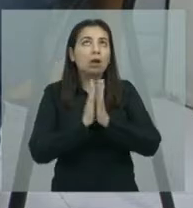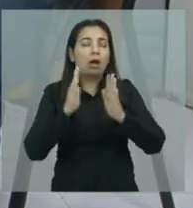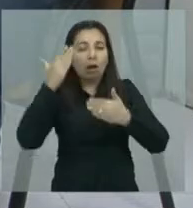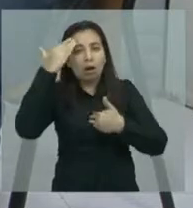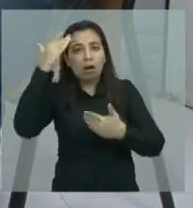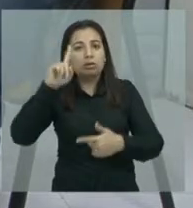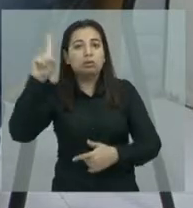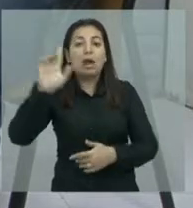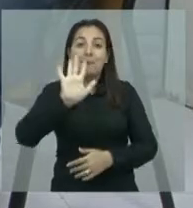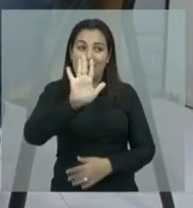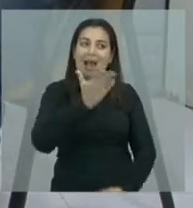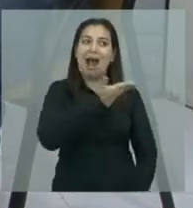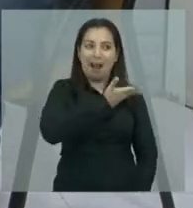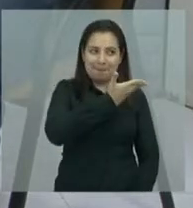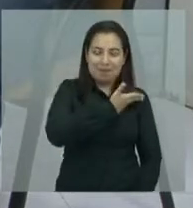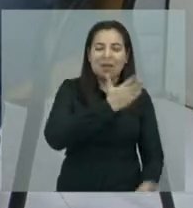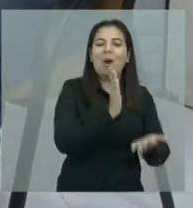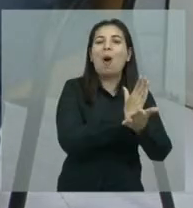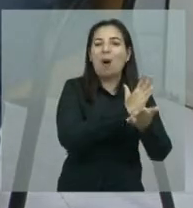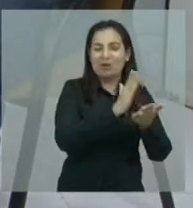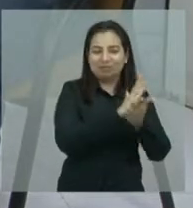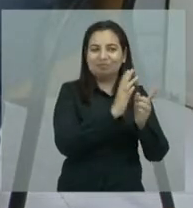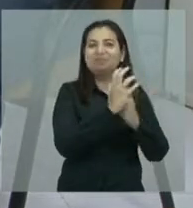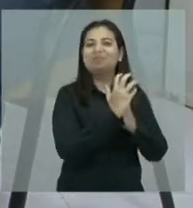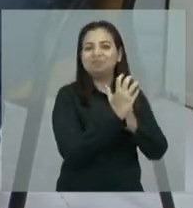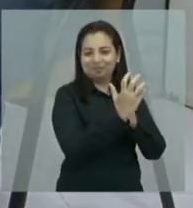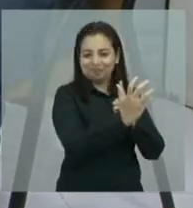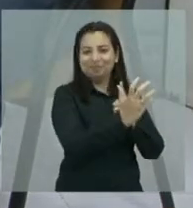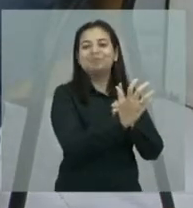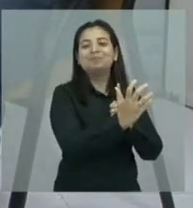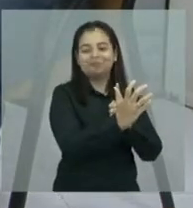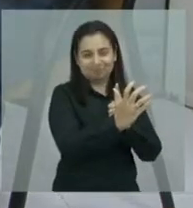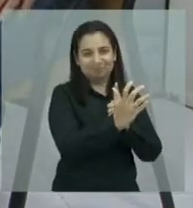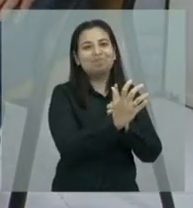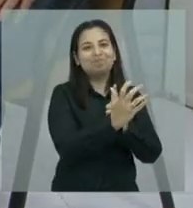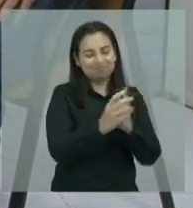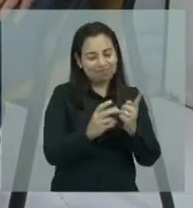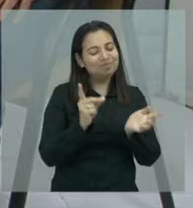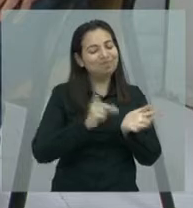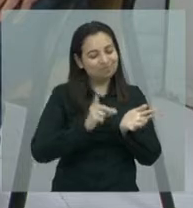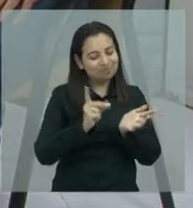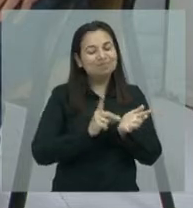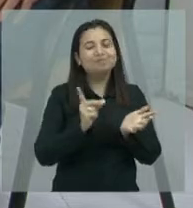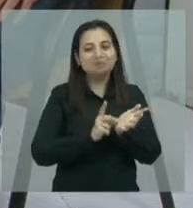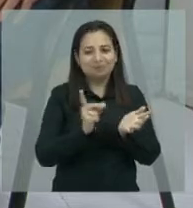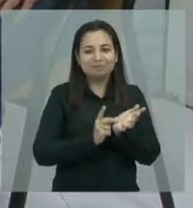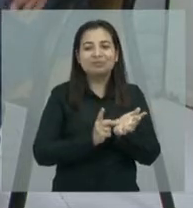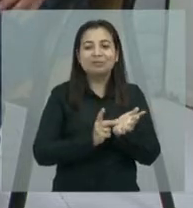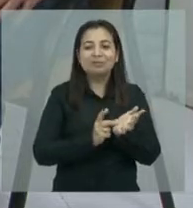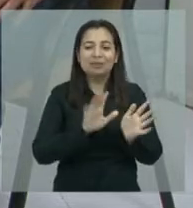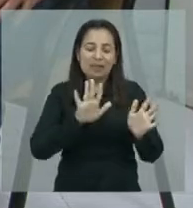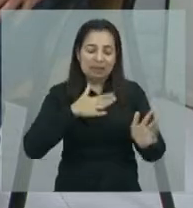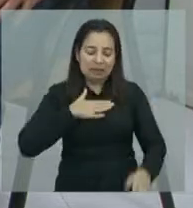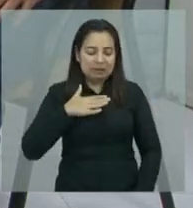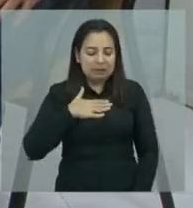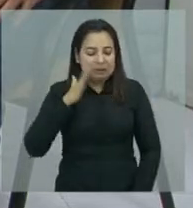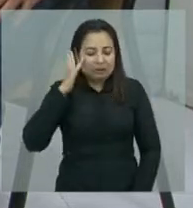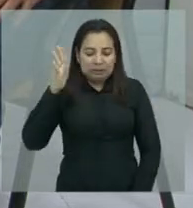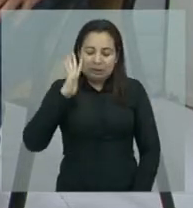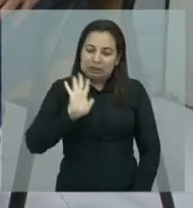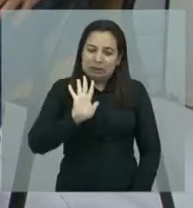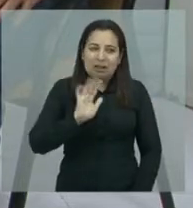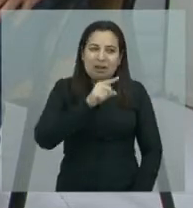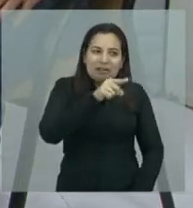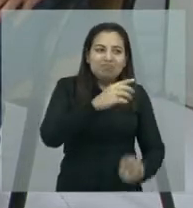sim. Perdi alguns amigos, né? Perdi, entre aspas, porque se afastaram de mim, né? E eu, por minha vez, achei, não, tenho que tomar um